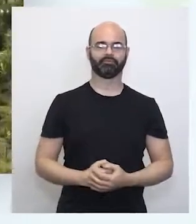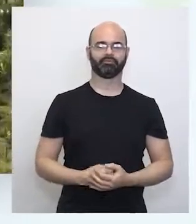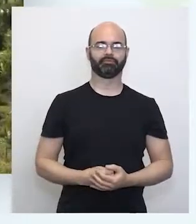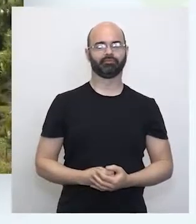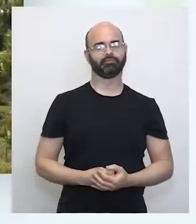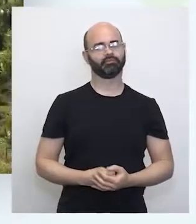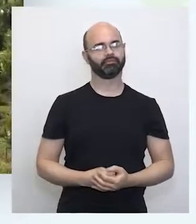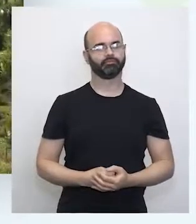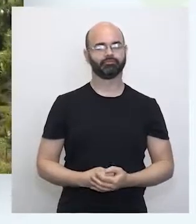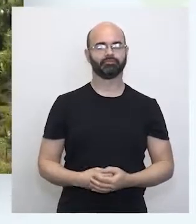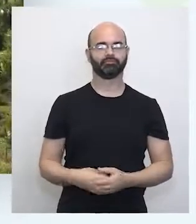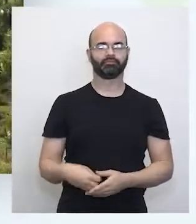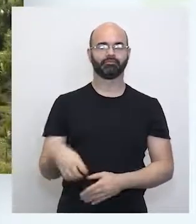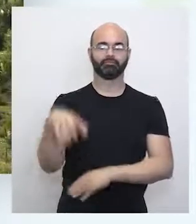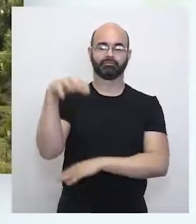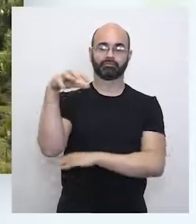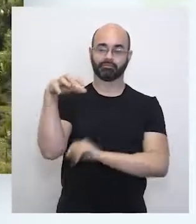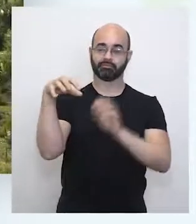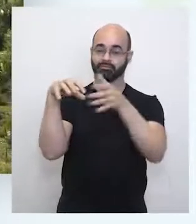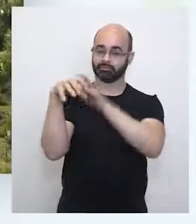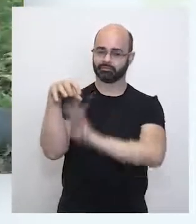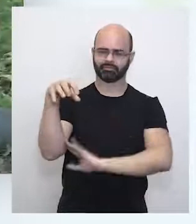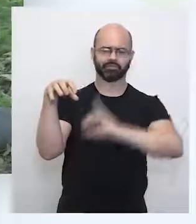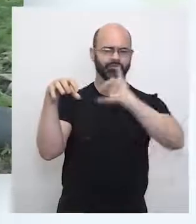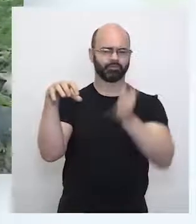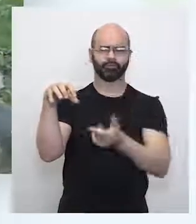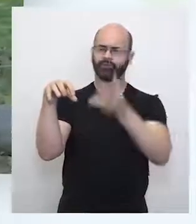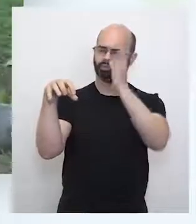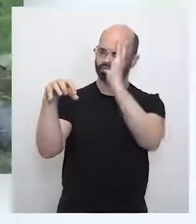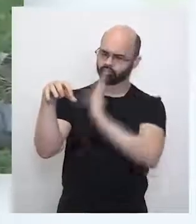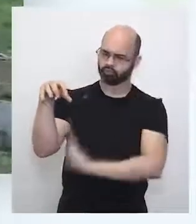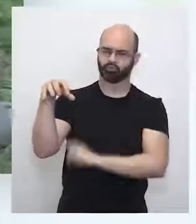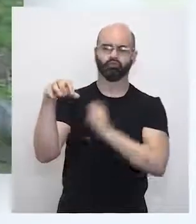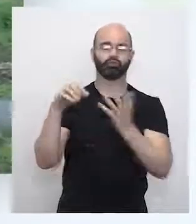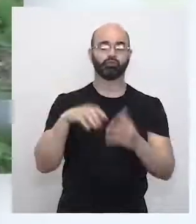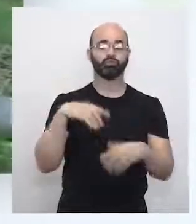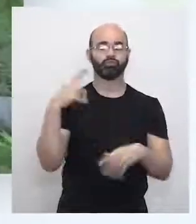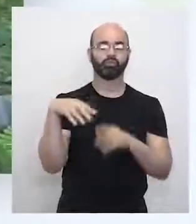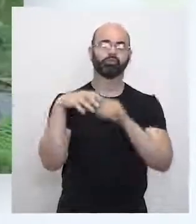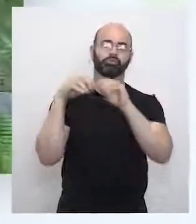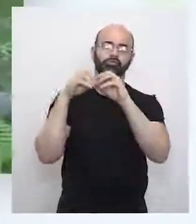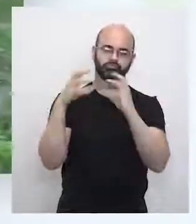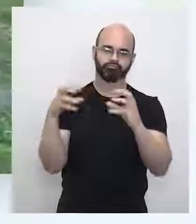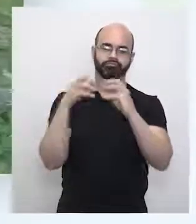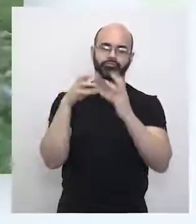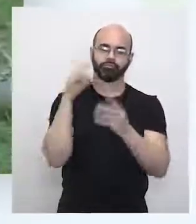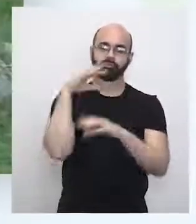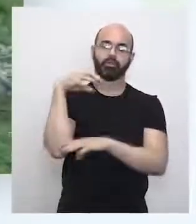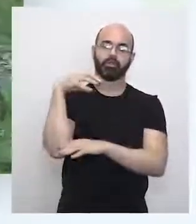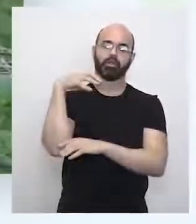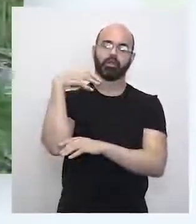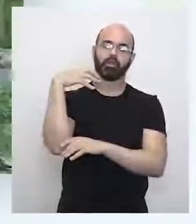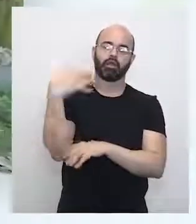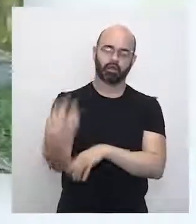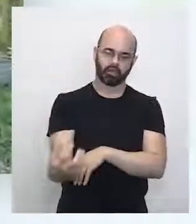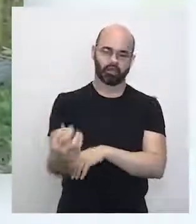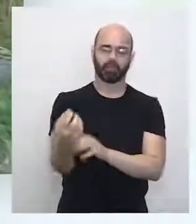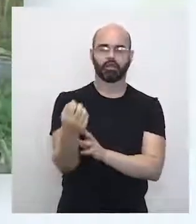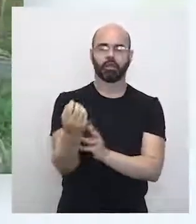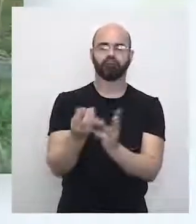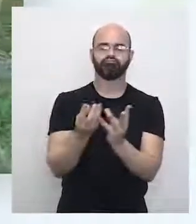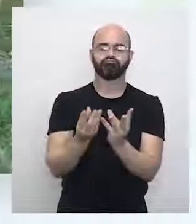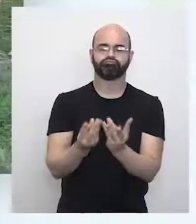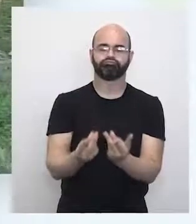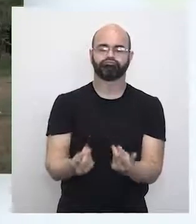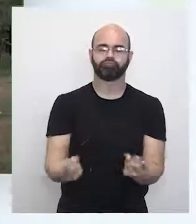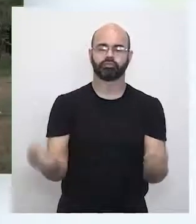Da palmeira não se perde nada e depois de décadas, quando cansada de produzir ela cai, vira adubo orgânico para a